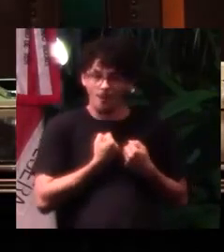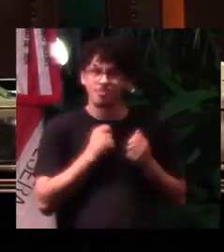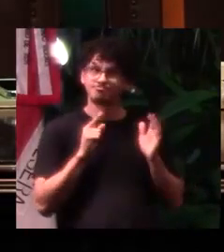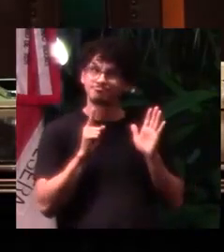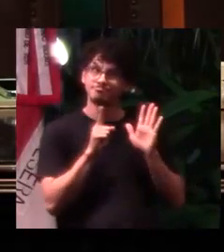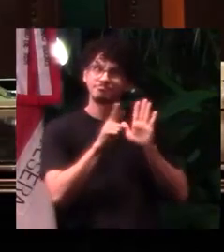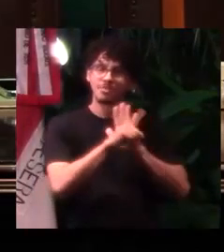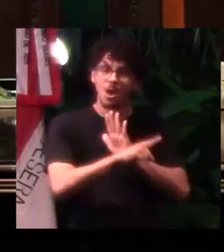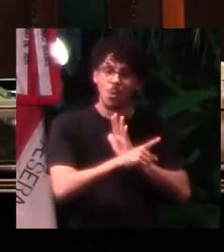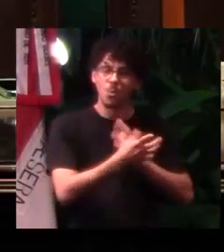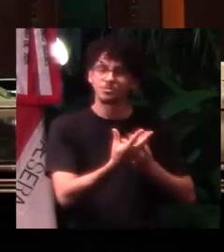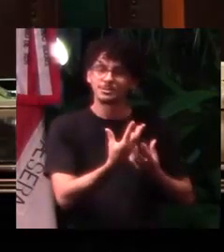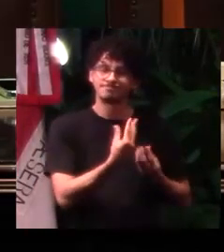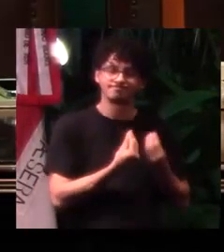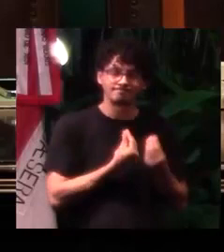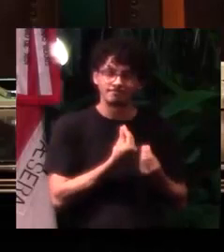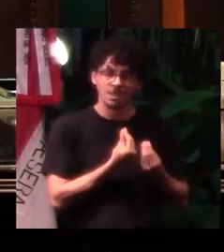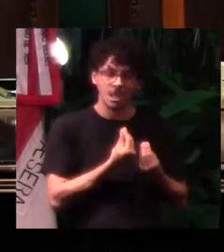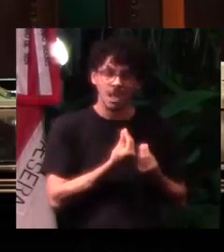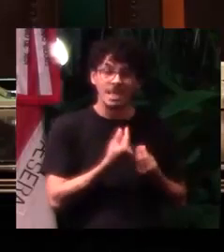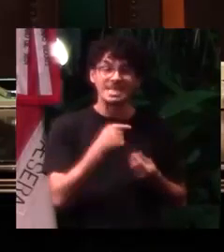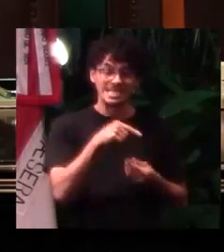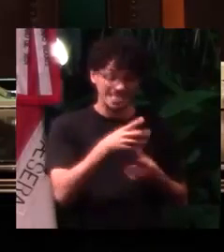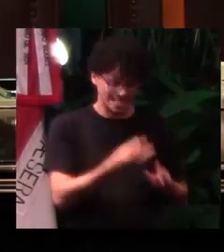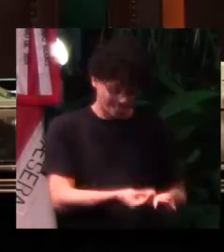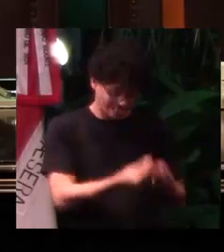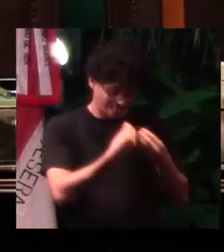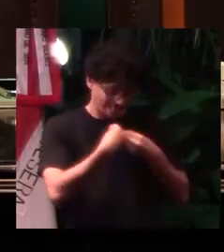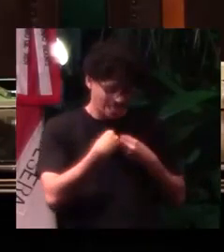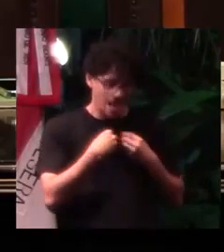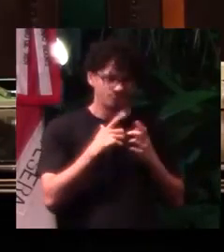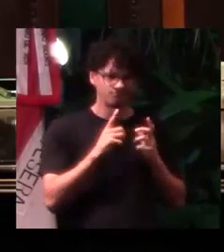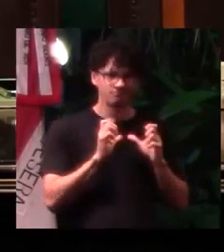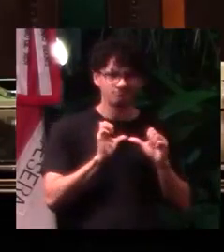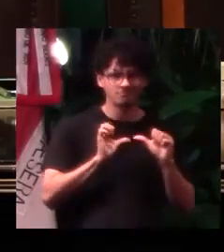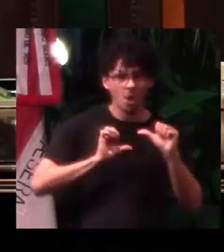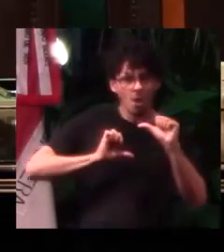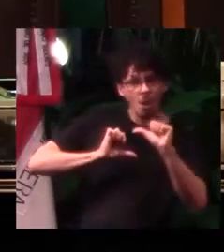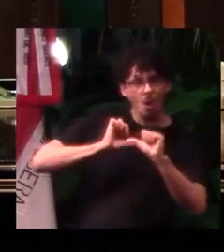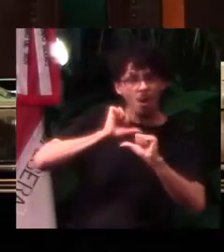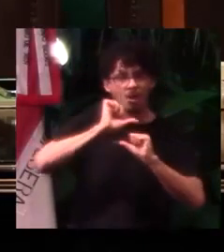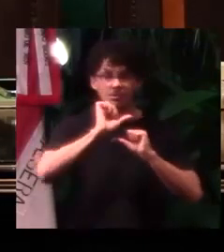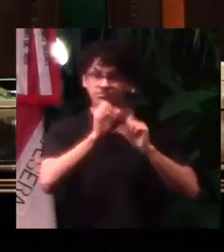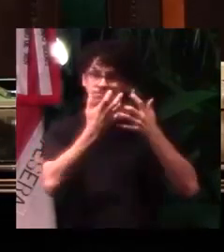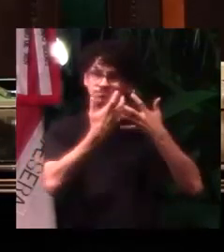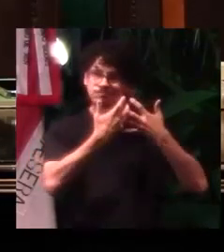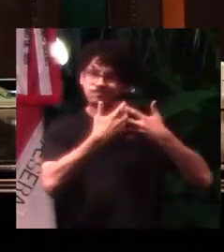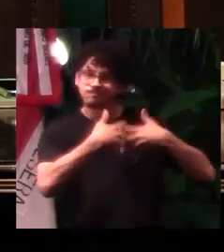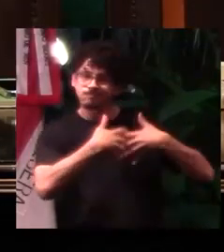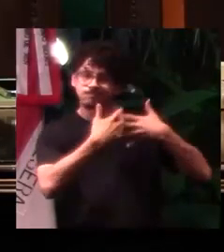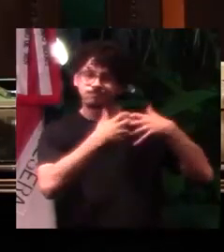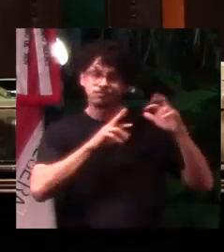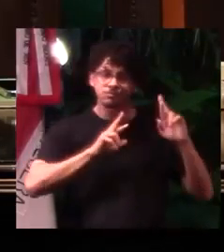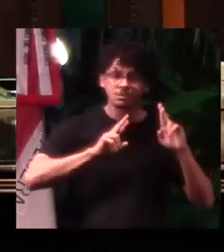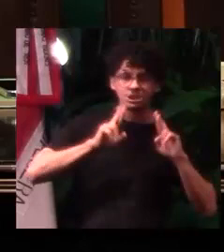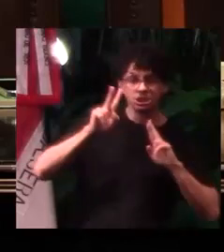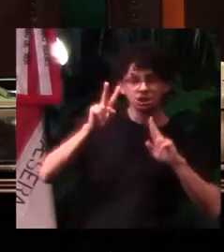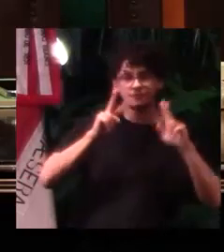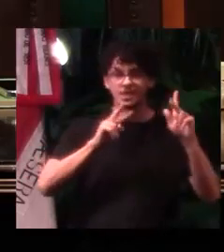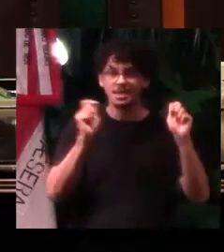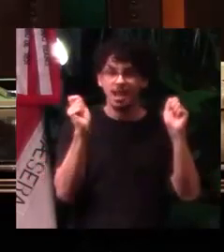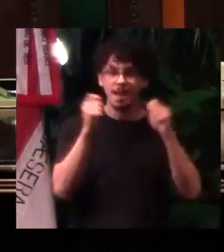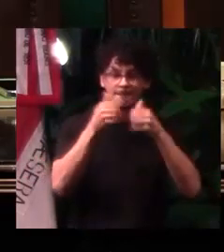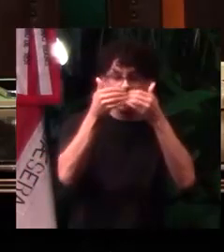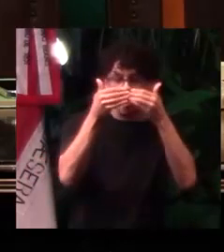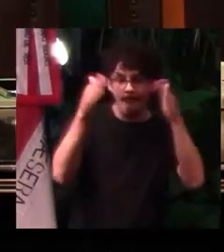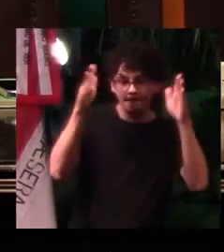que aquilo, de certa forma, desloca suas certezas e lhe lança a novas